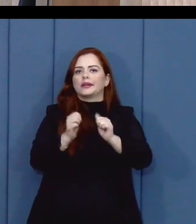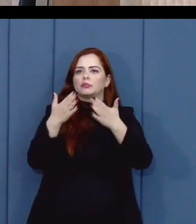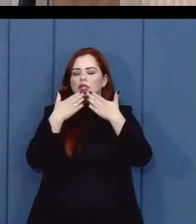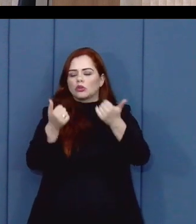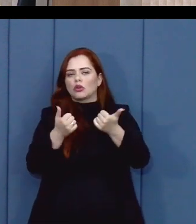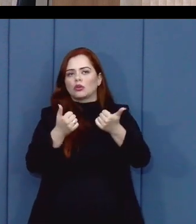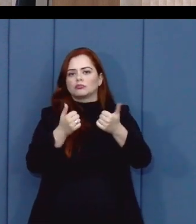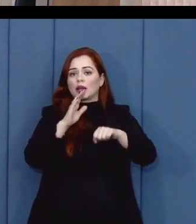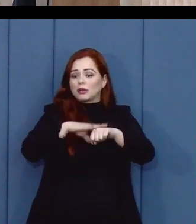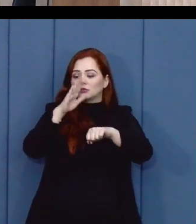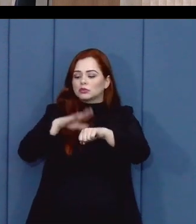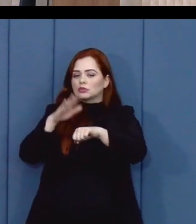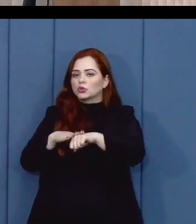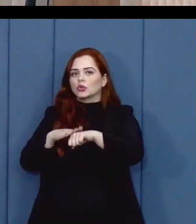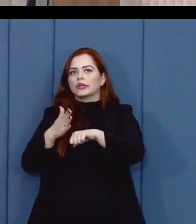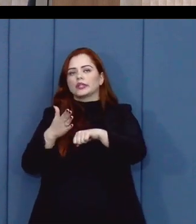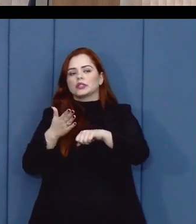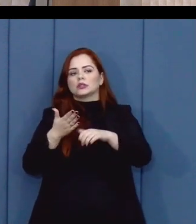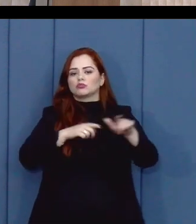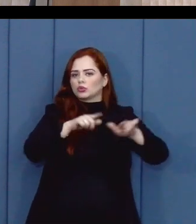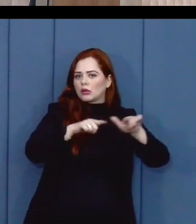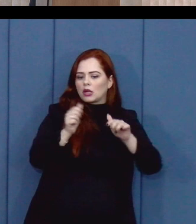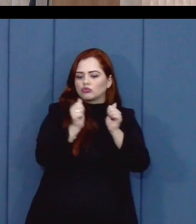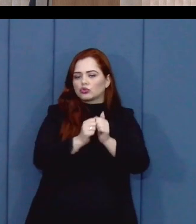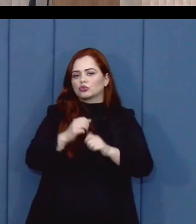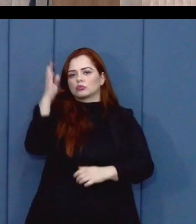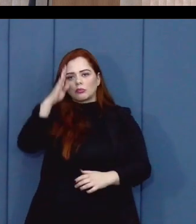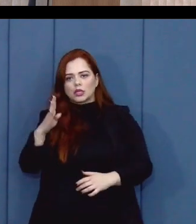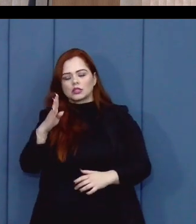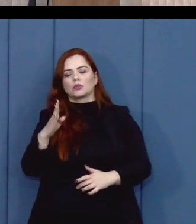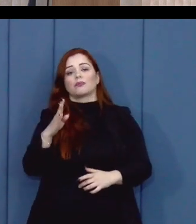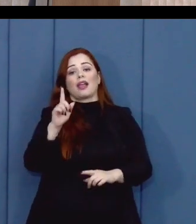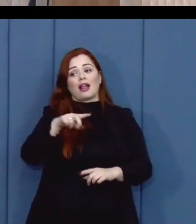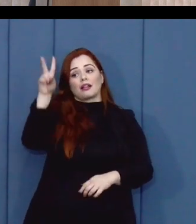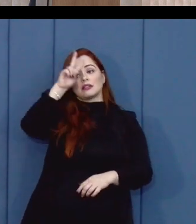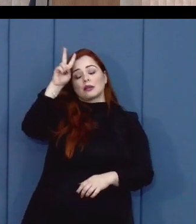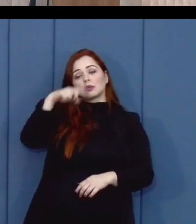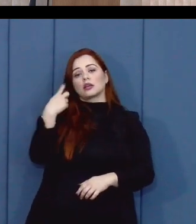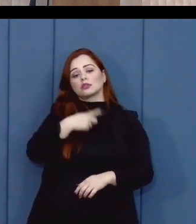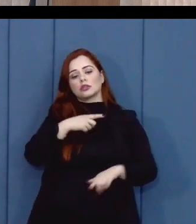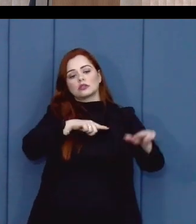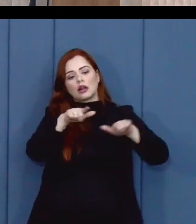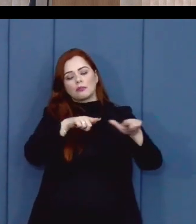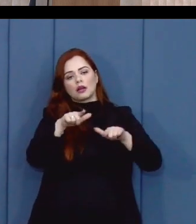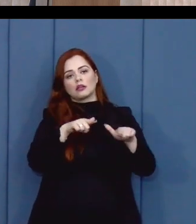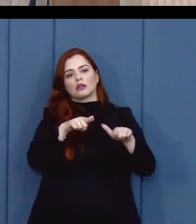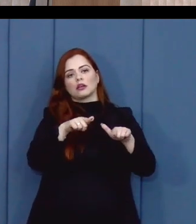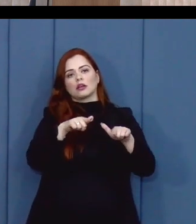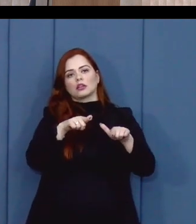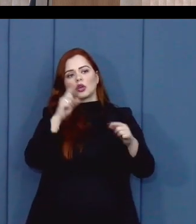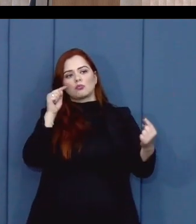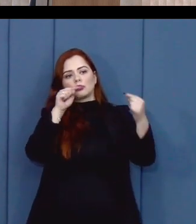melhor, cada vez mais aprimorada atuação do Brasil na organização, é lembrar que a gente está trabalhando numa organização